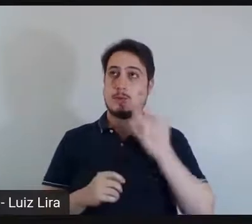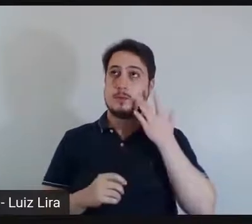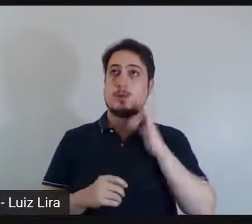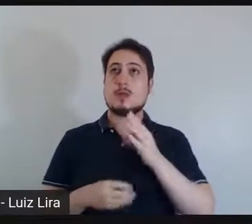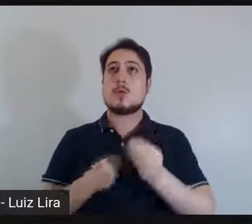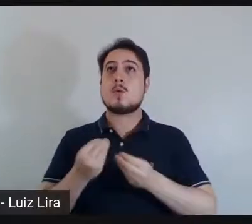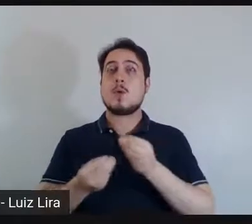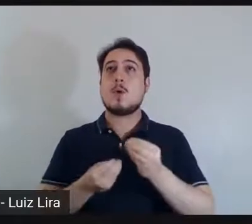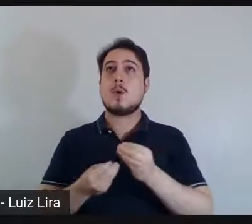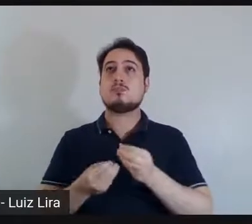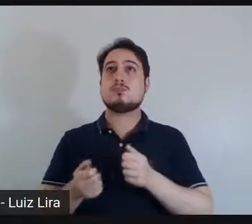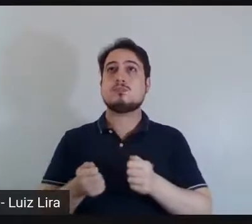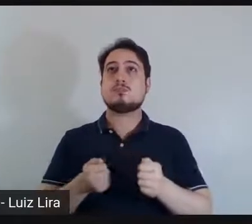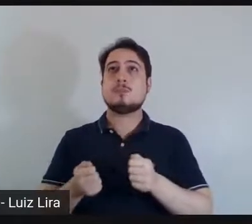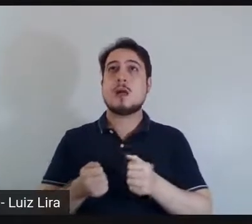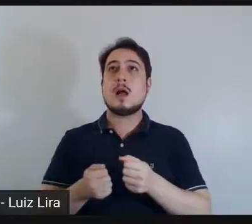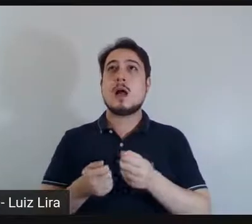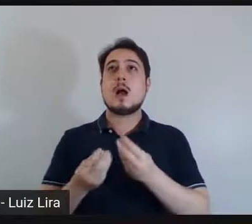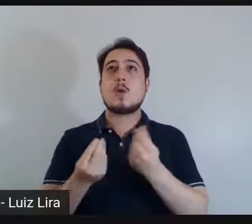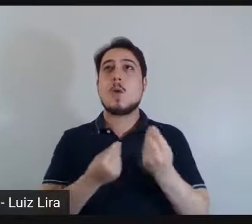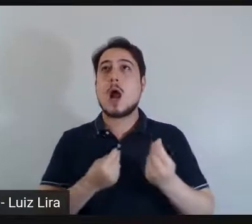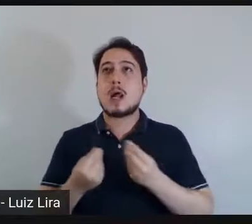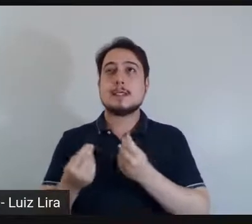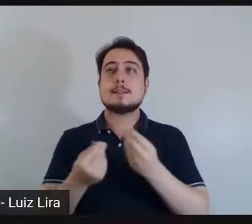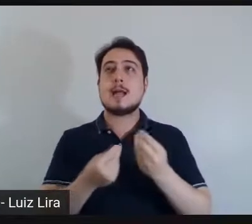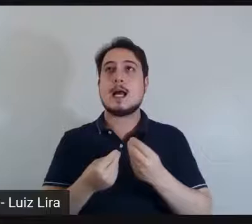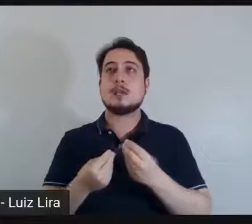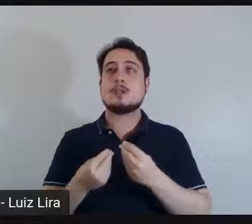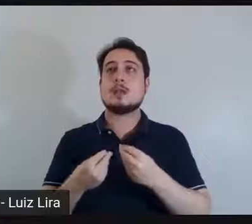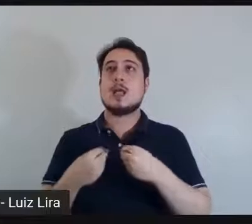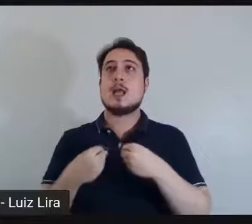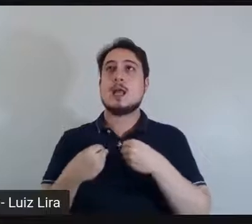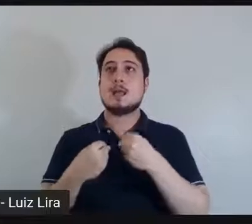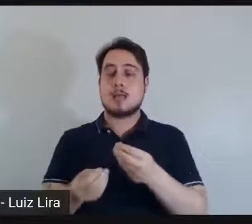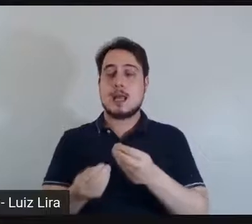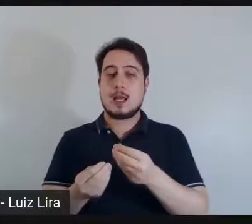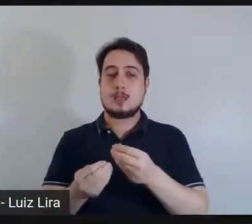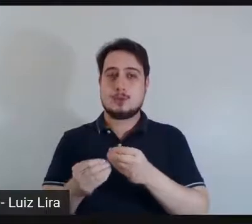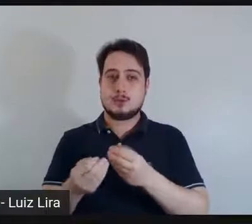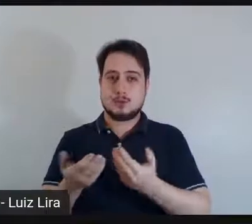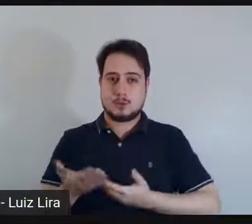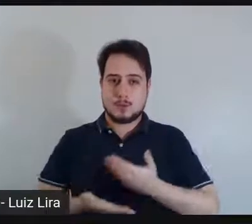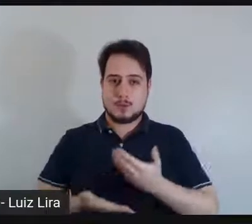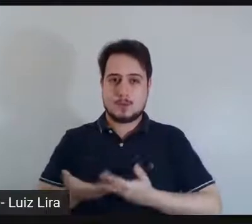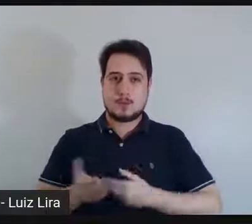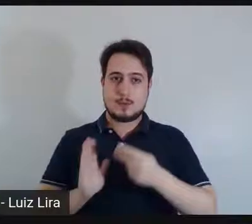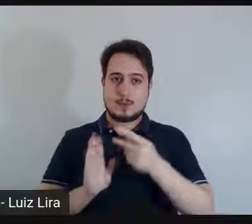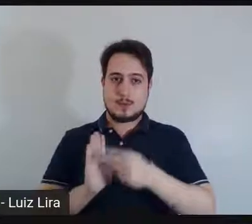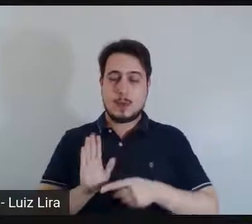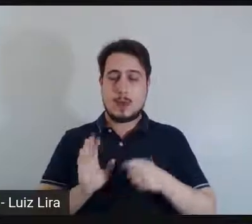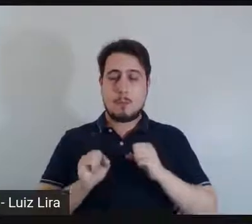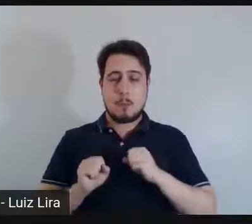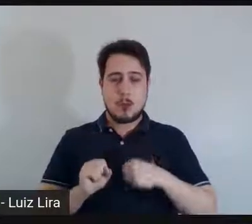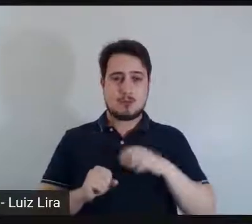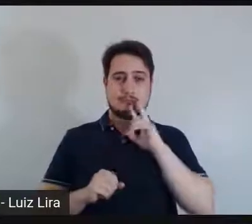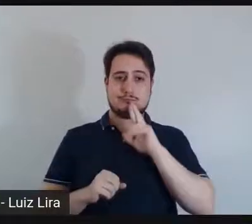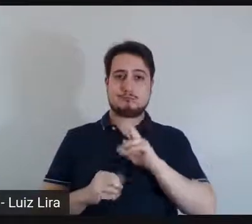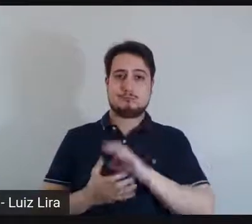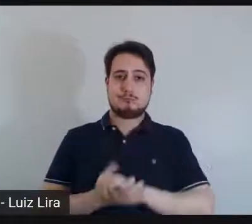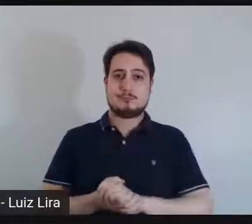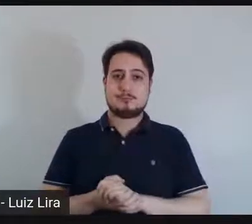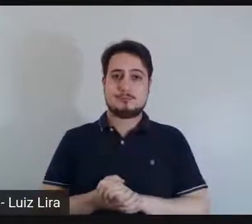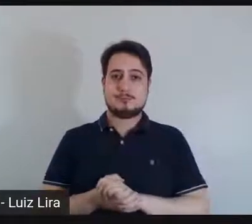medido a qualidade, a entrega do serviço público à distância, né? Eu posso te responder. Então, antes da